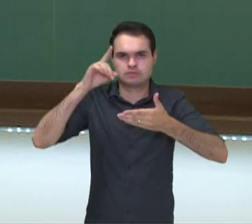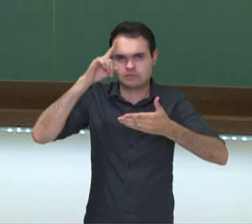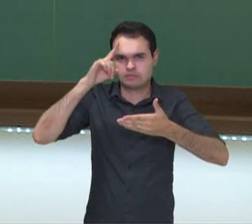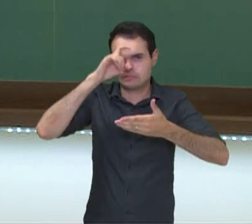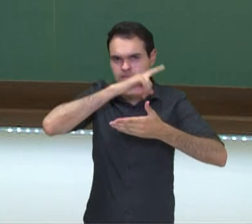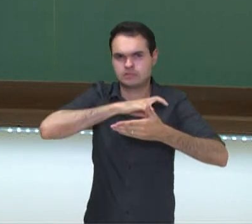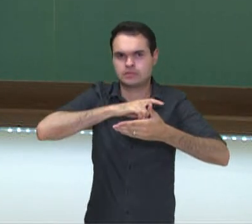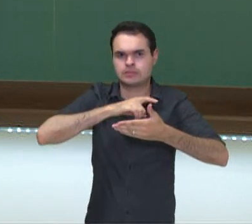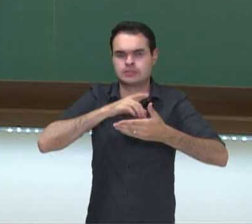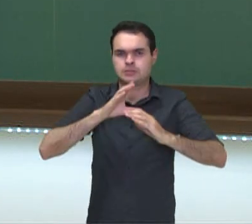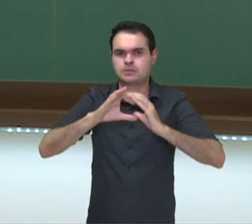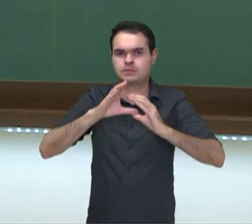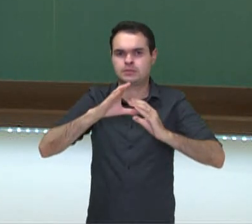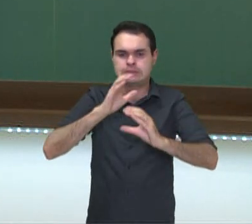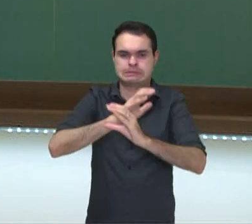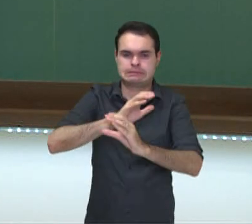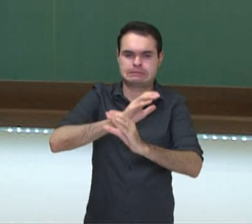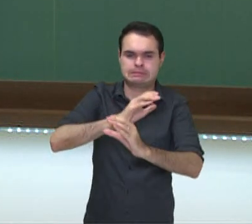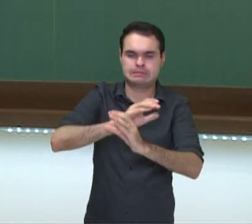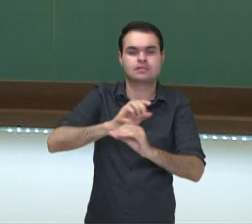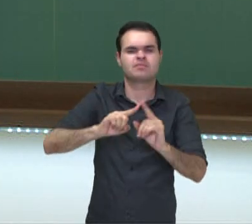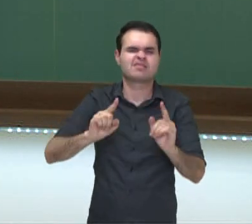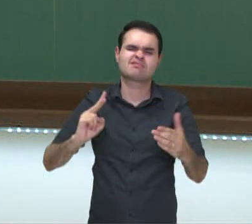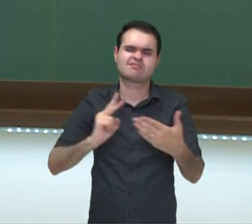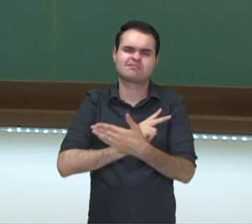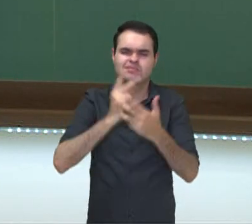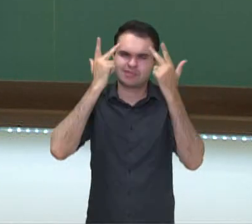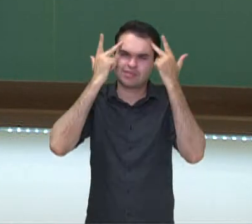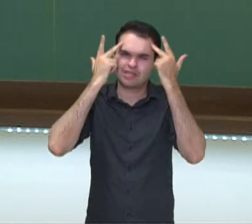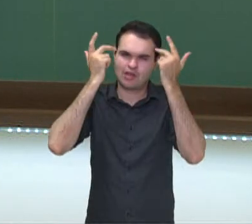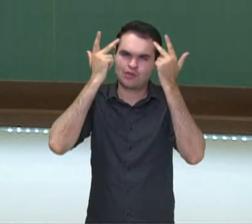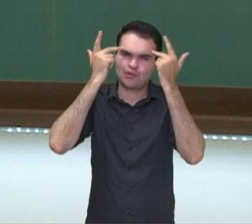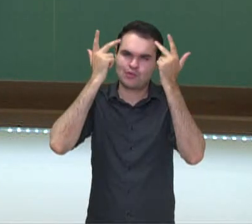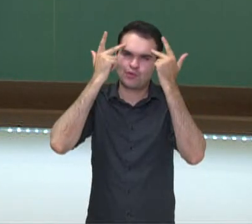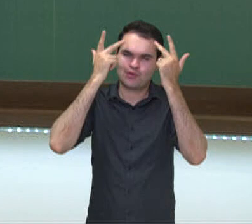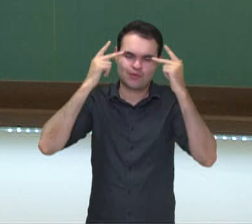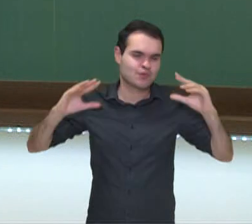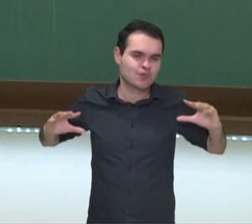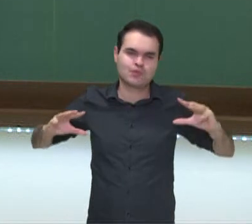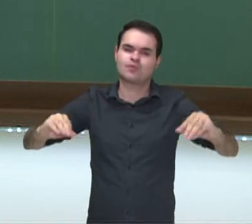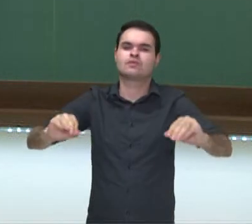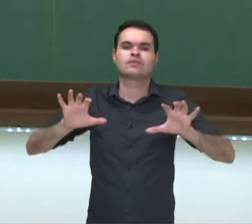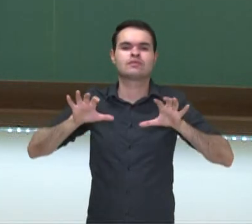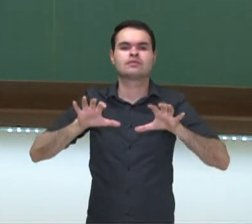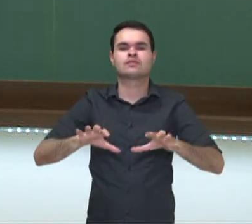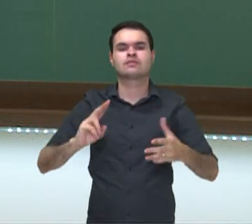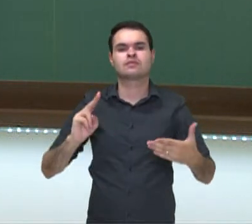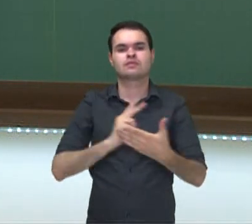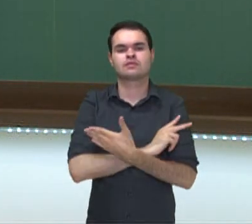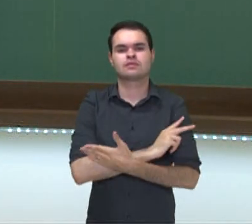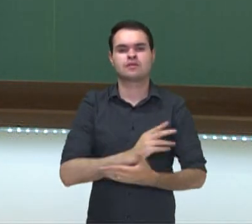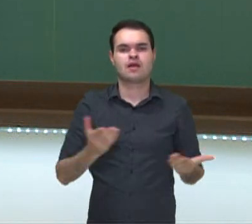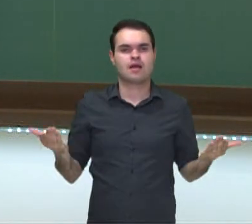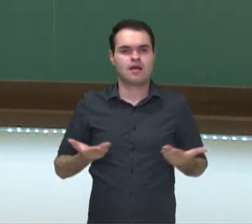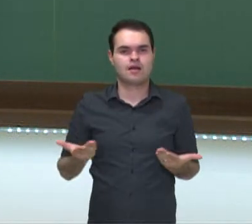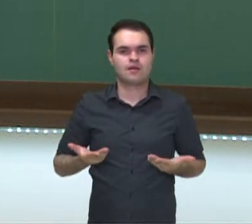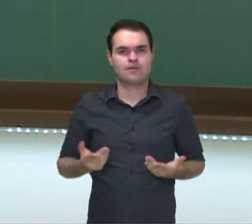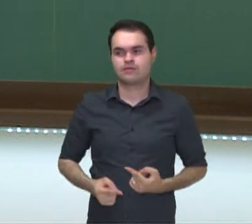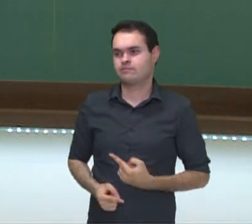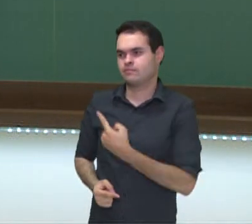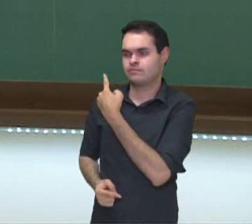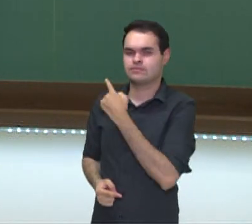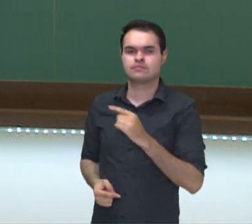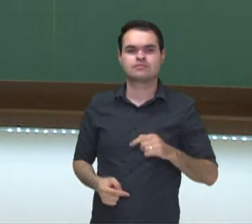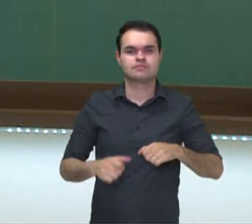sua comunicação, mas isso acontece, isso é natural, todo mundo passa por isso. Vamos agora então para